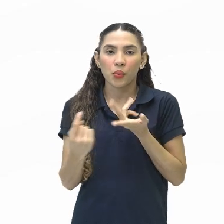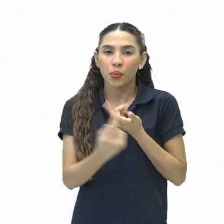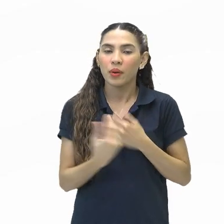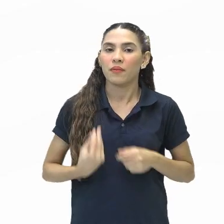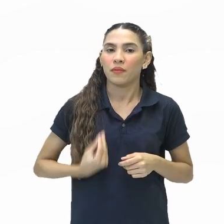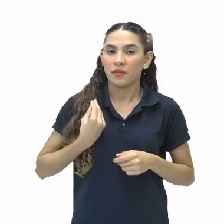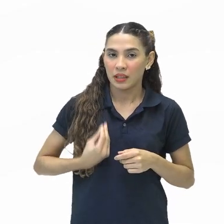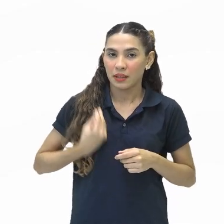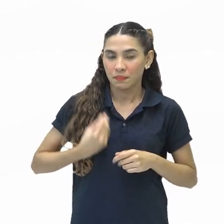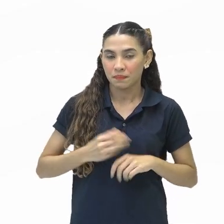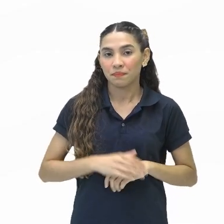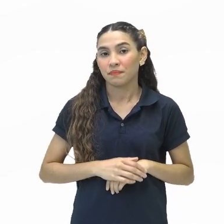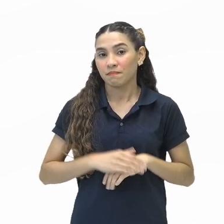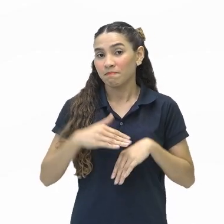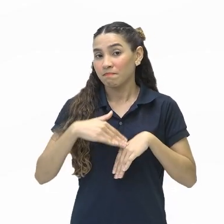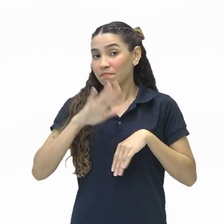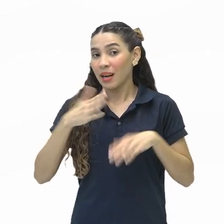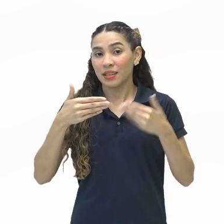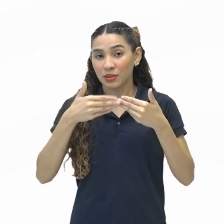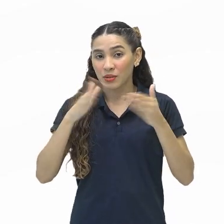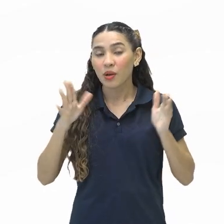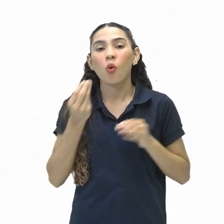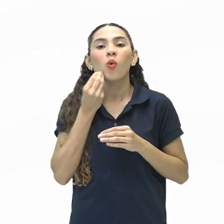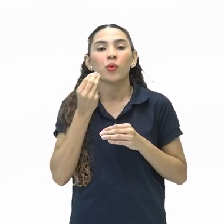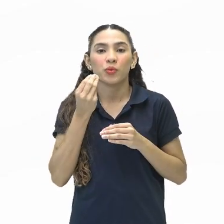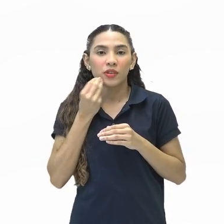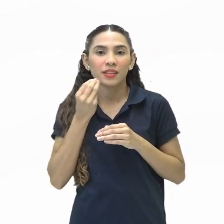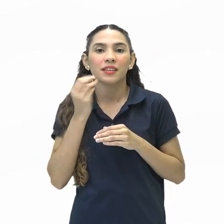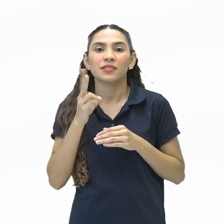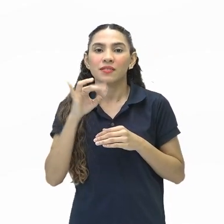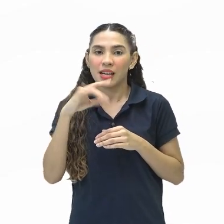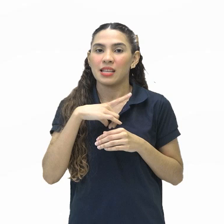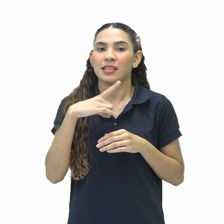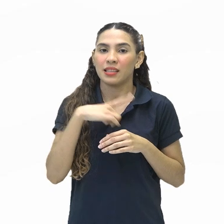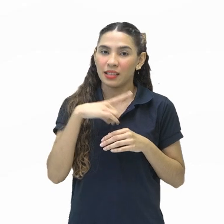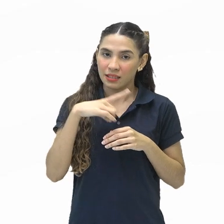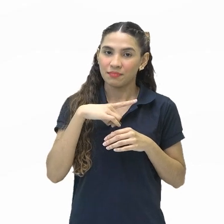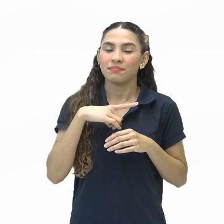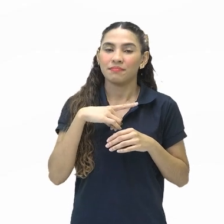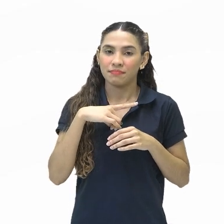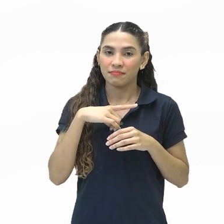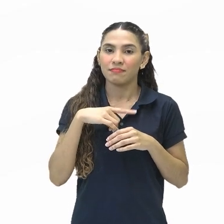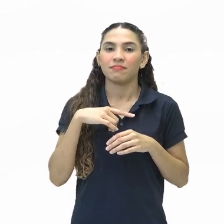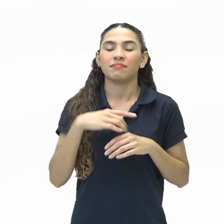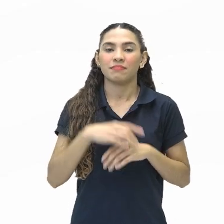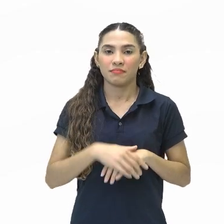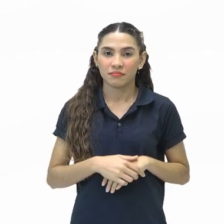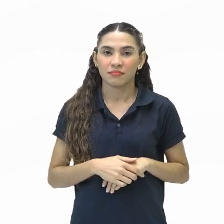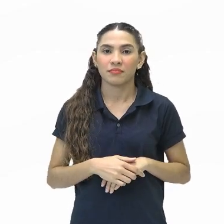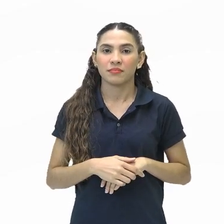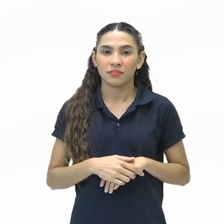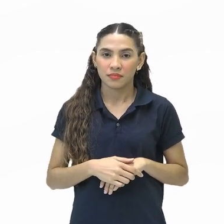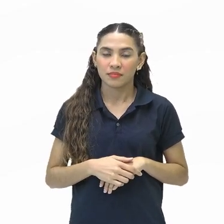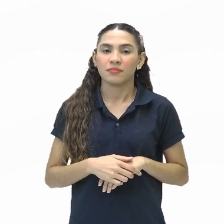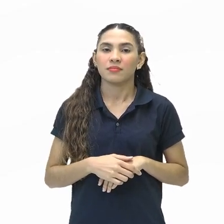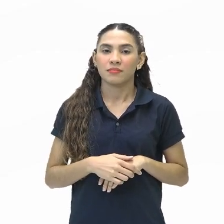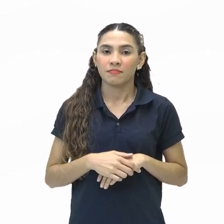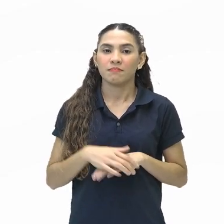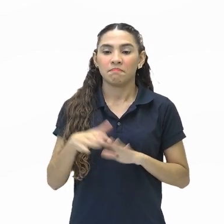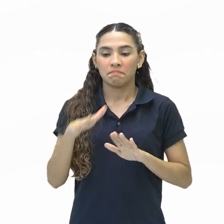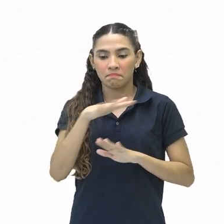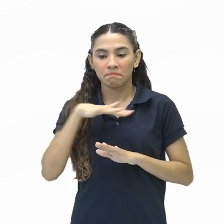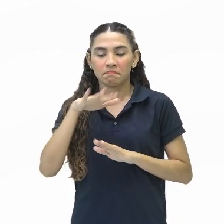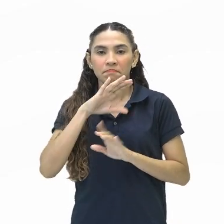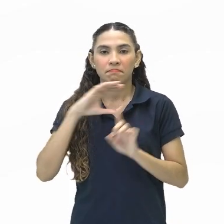vida dele. Mais portas se abrem para esse trabalho mais no mundo, né, mais